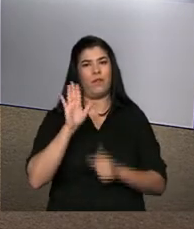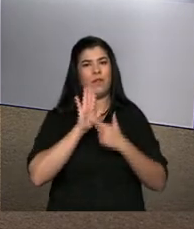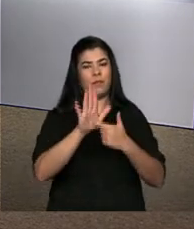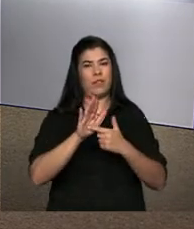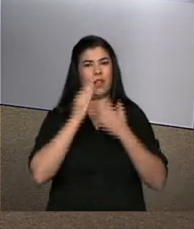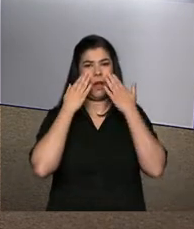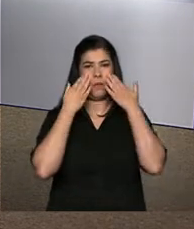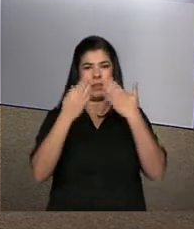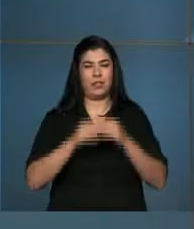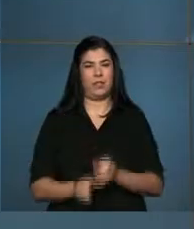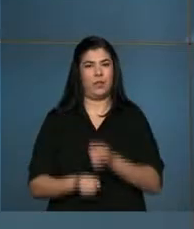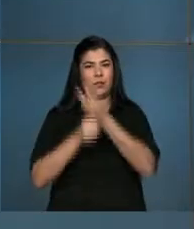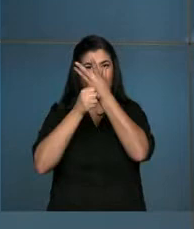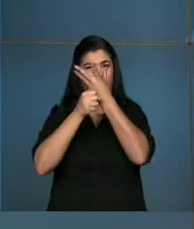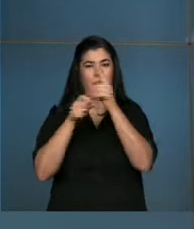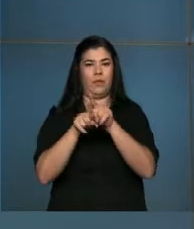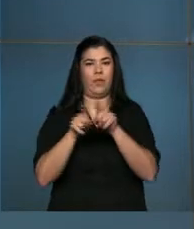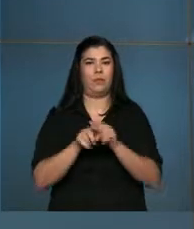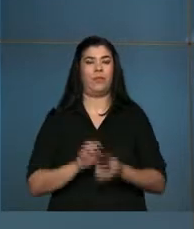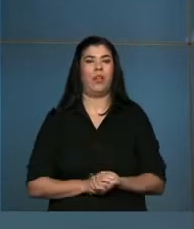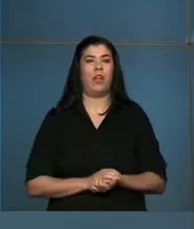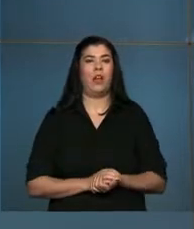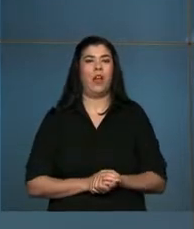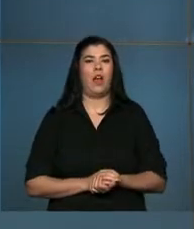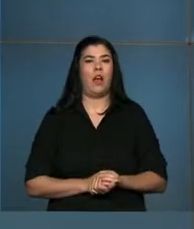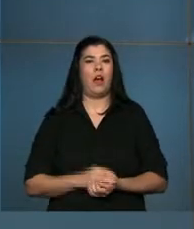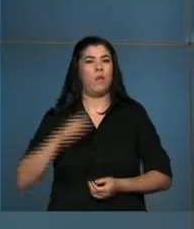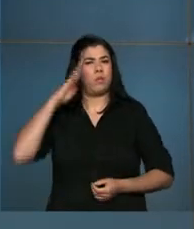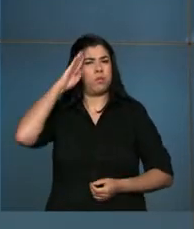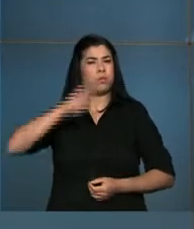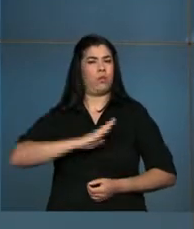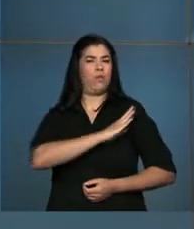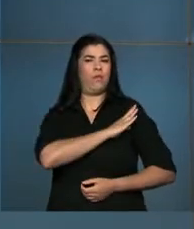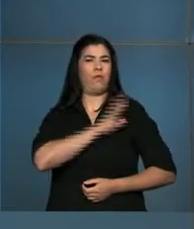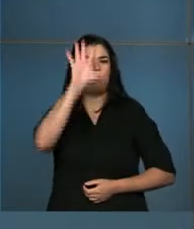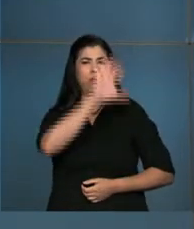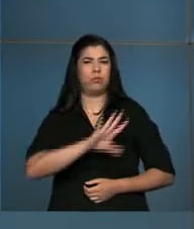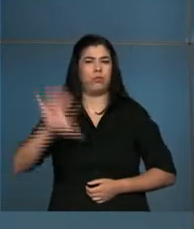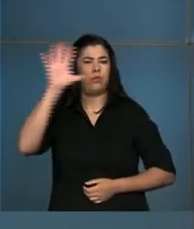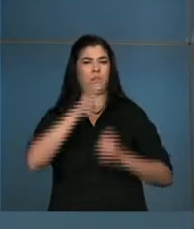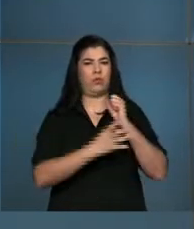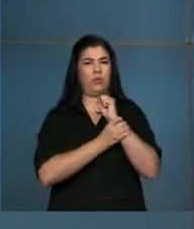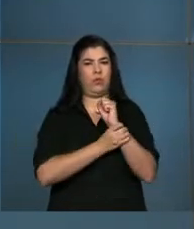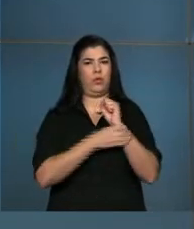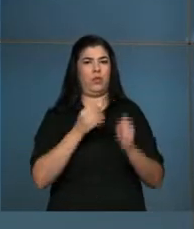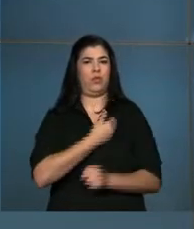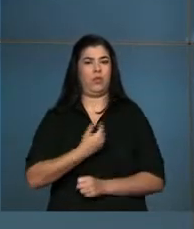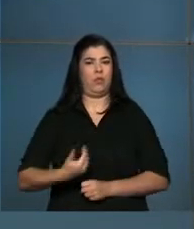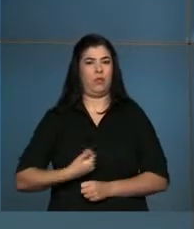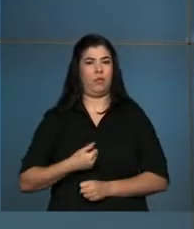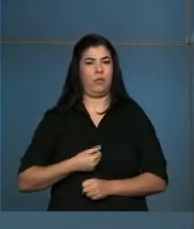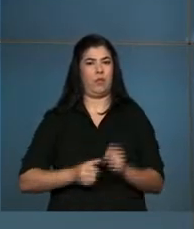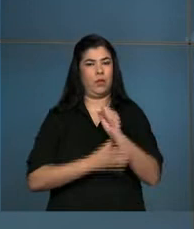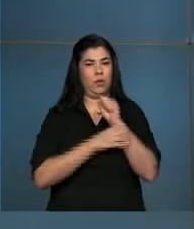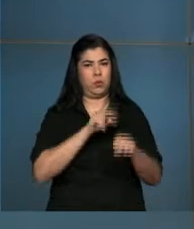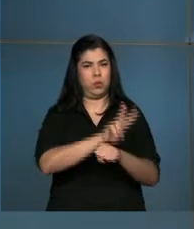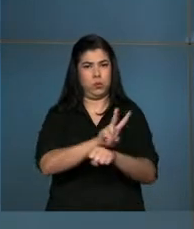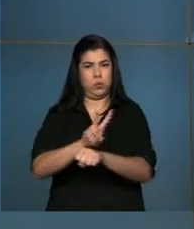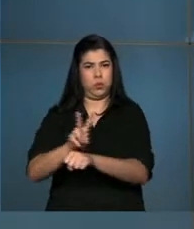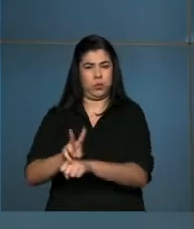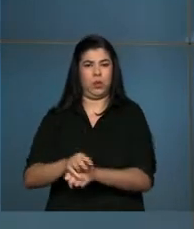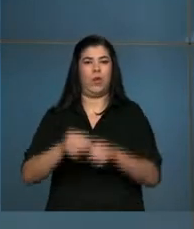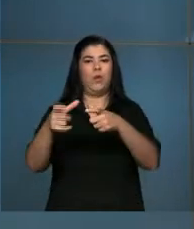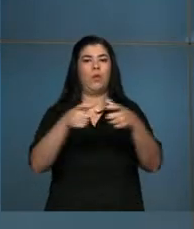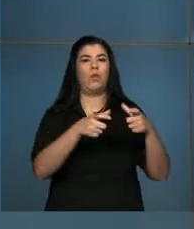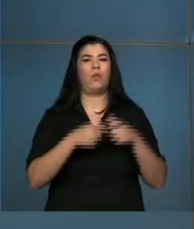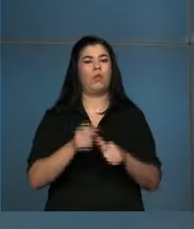tocha olímpica. A Força Nacional de Segurança Pública vai fazer a segurança interna dos locais de competição, treinos e